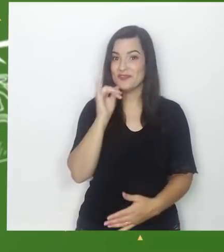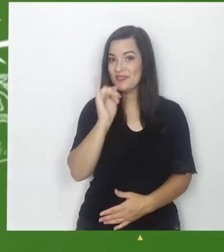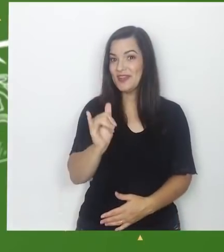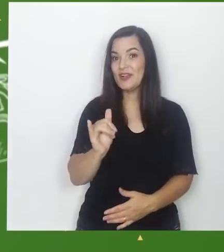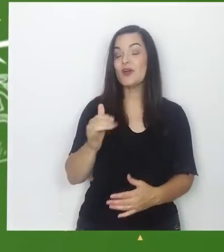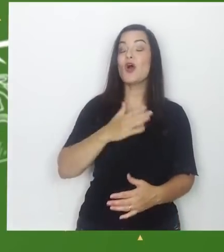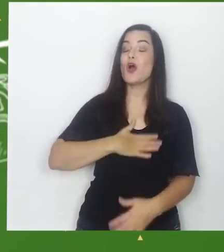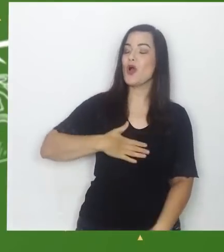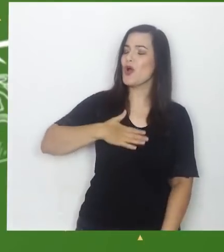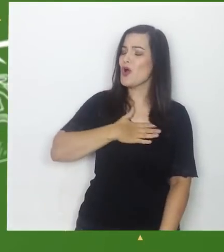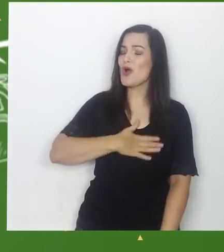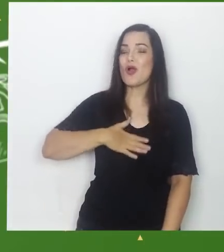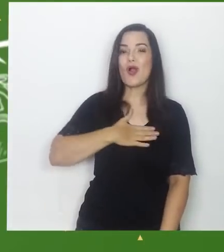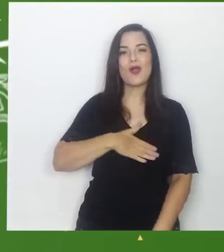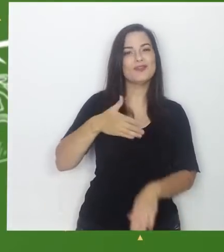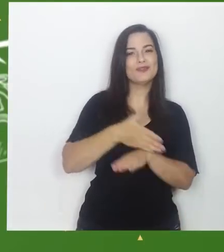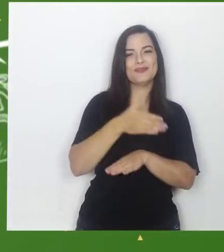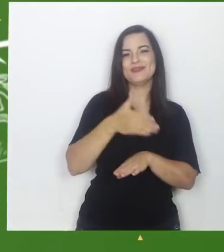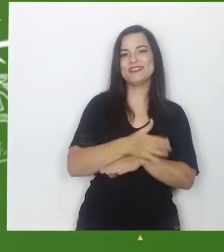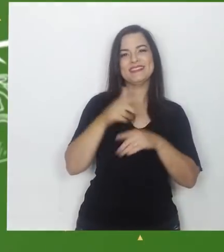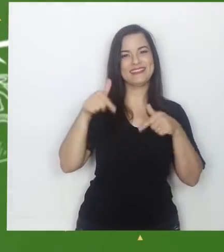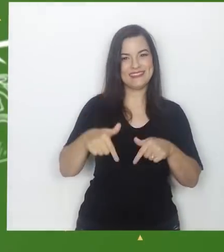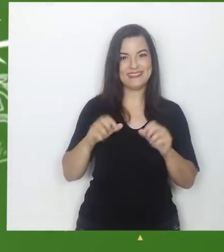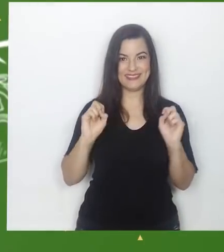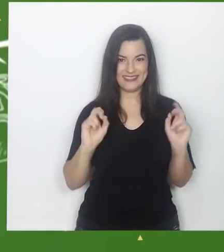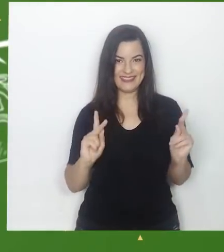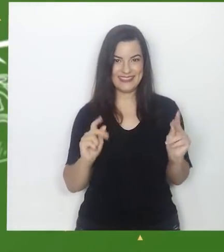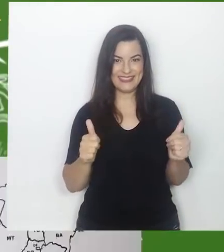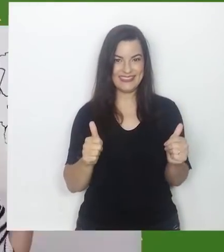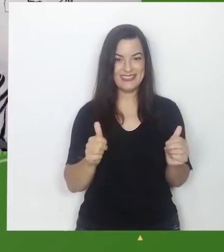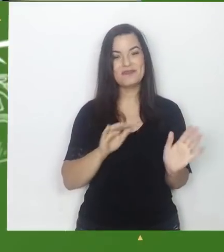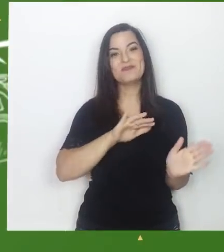que gostou muito de participar de tudo por aqui, tá bom?